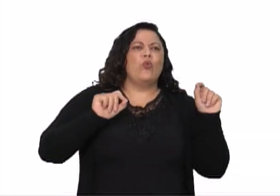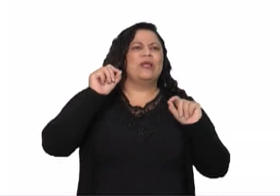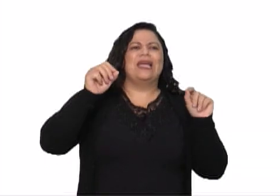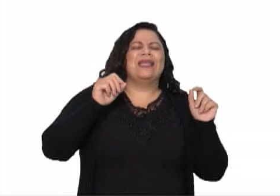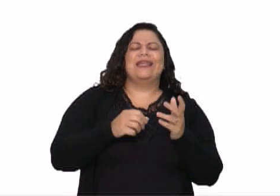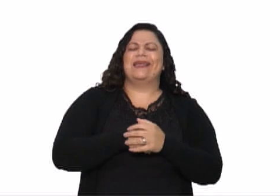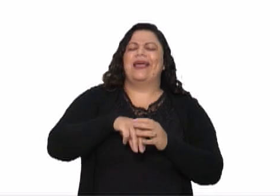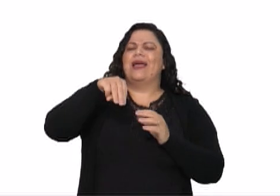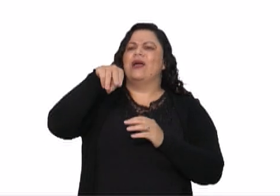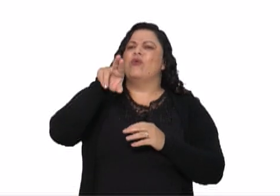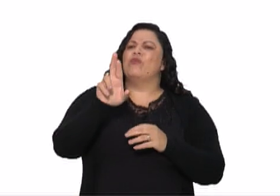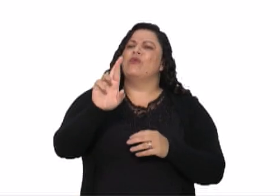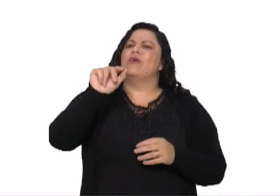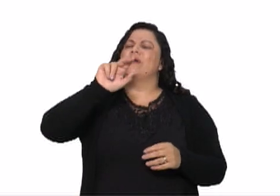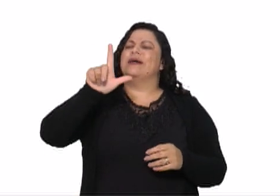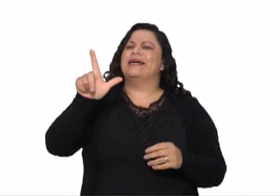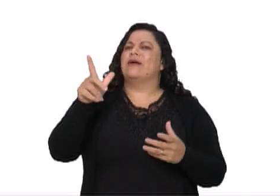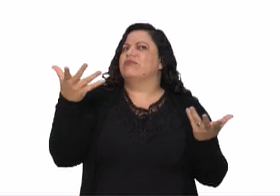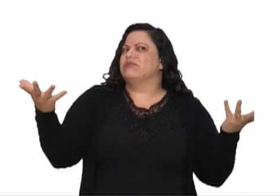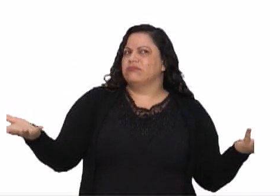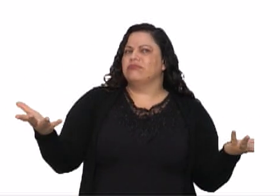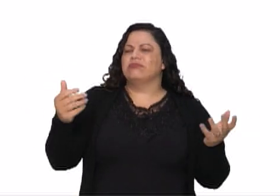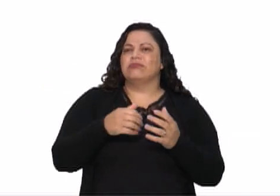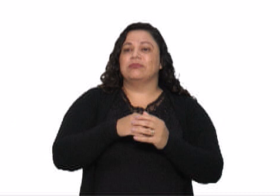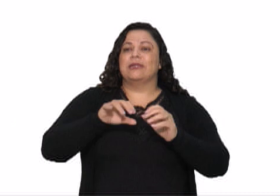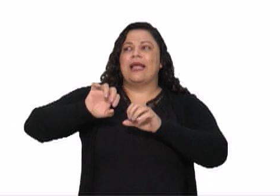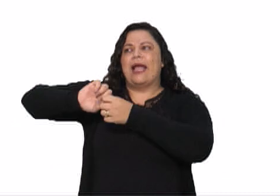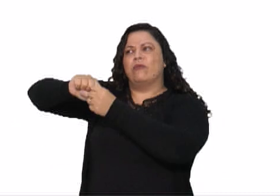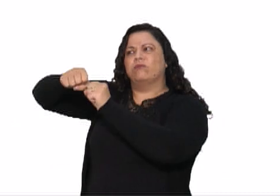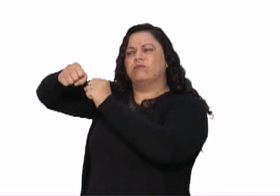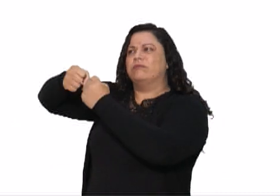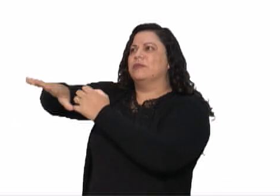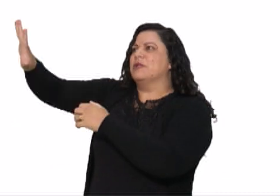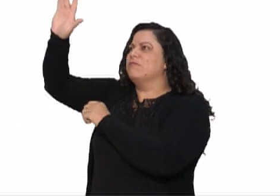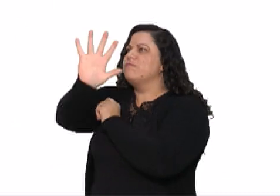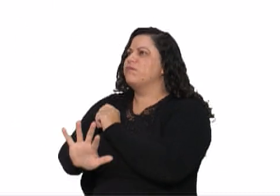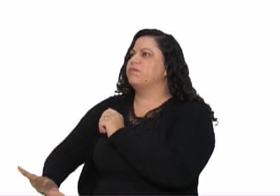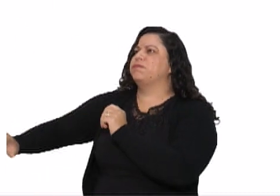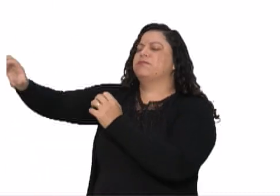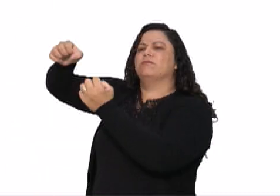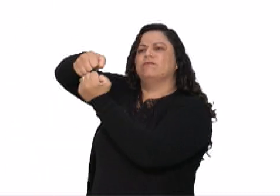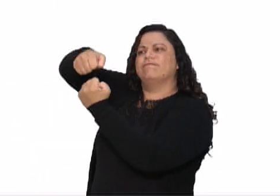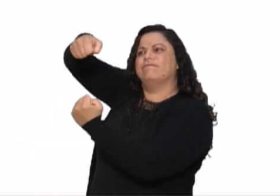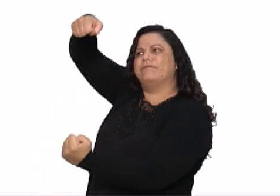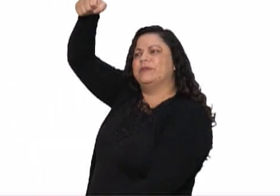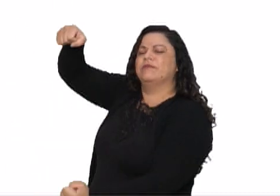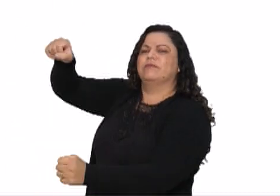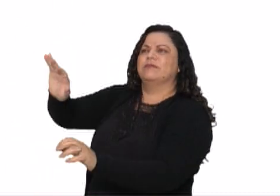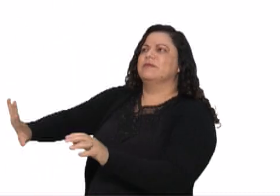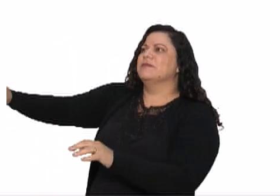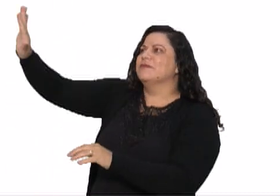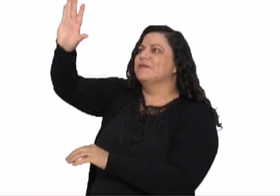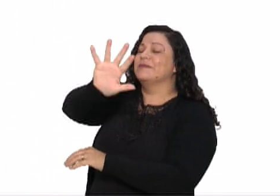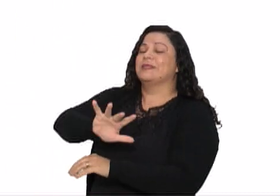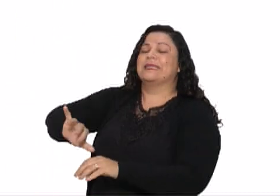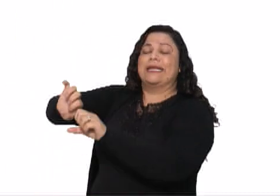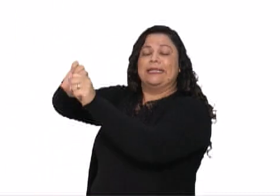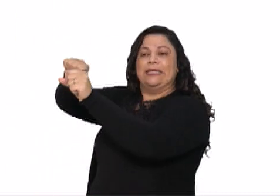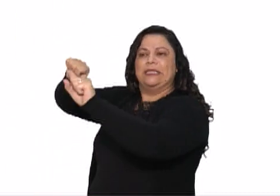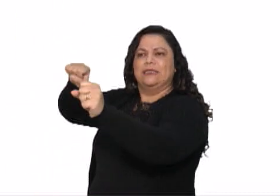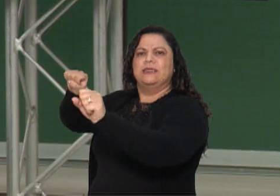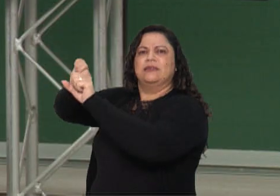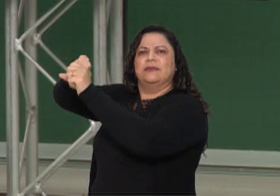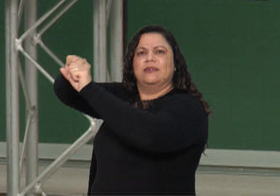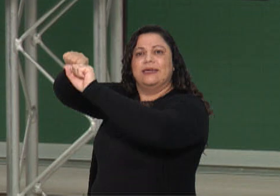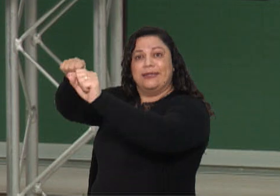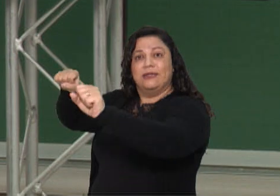mural? São pinturas feitas em tamanhos grandes, né? Então, painéis grandes, né?